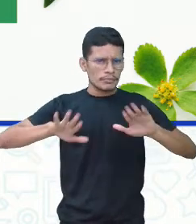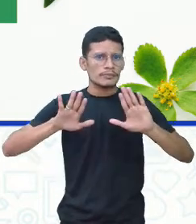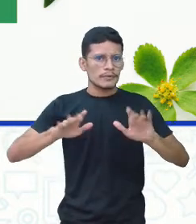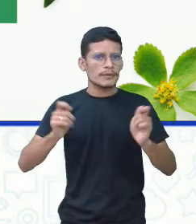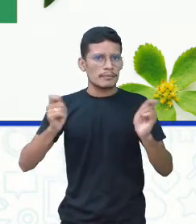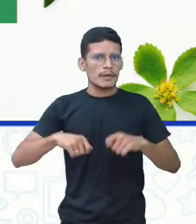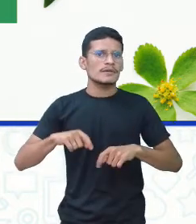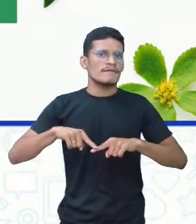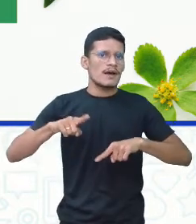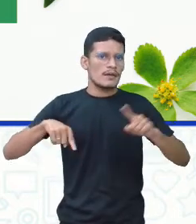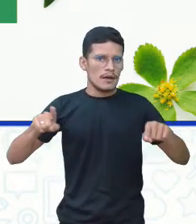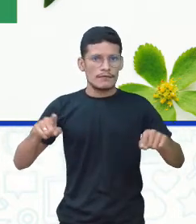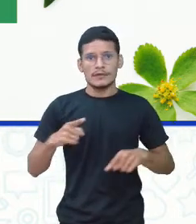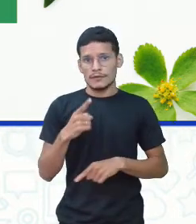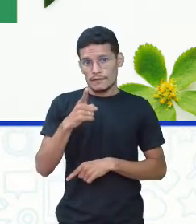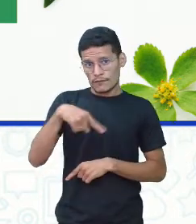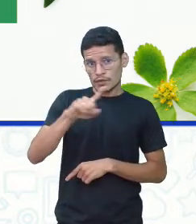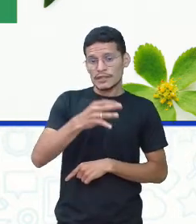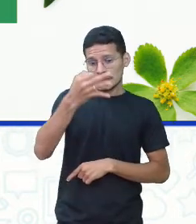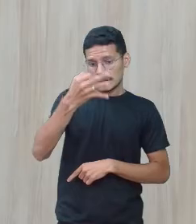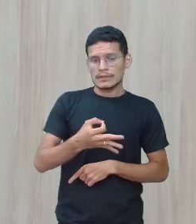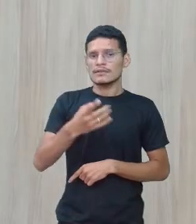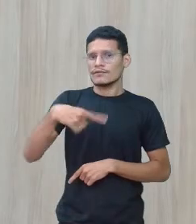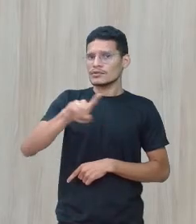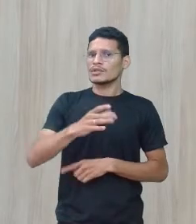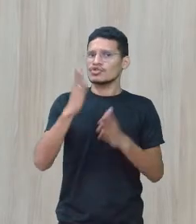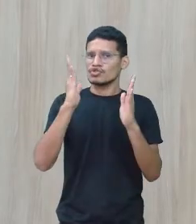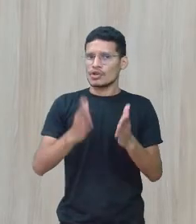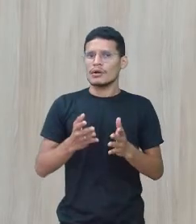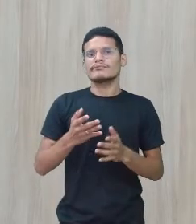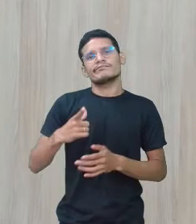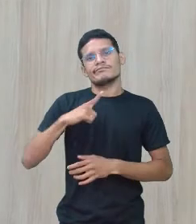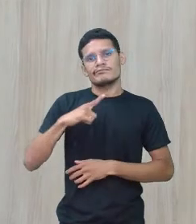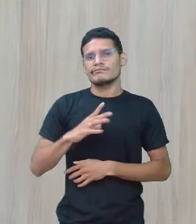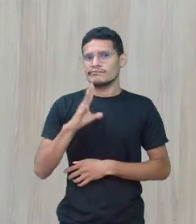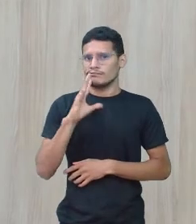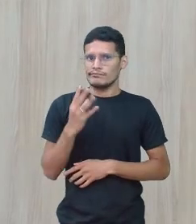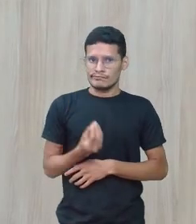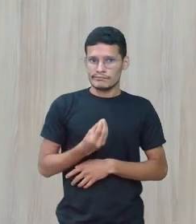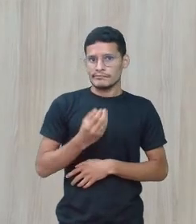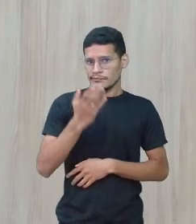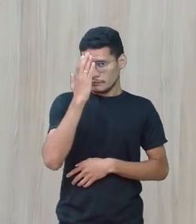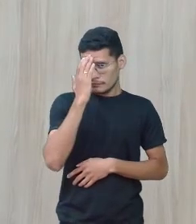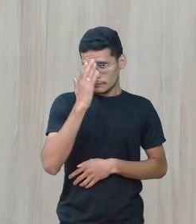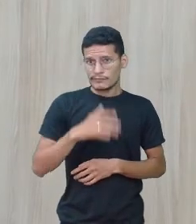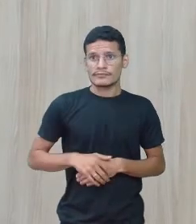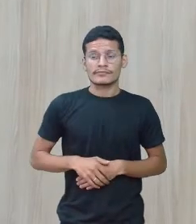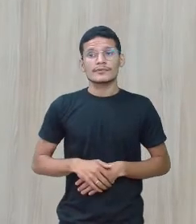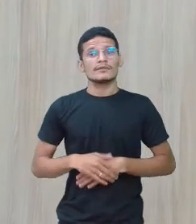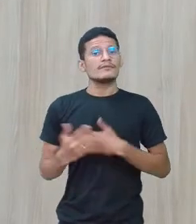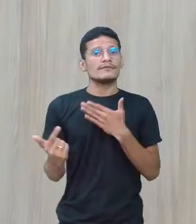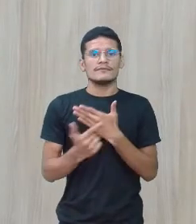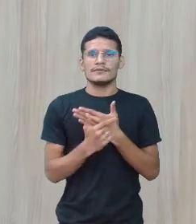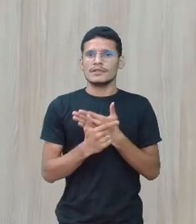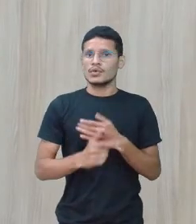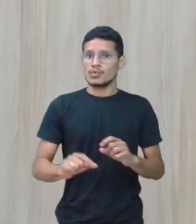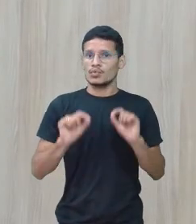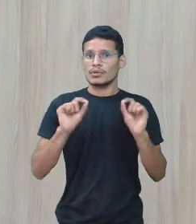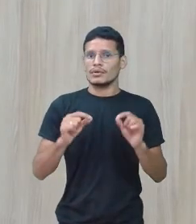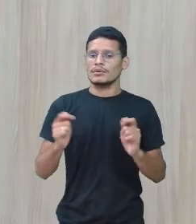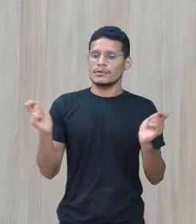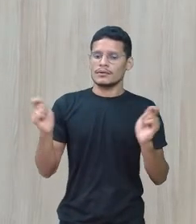eu tenho certeza que vocês já estão completamente dominando. Então, cuja função é o quê?